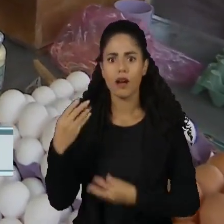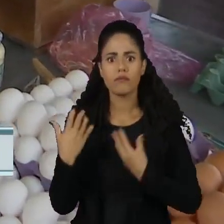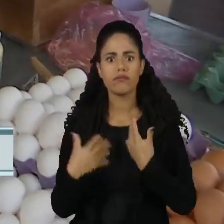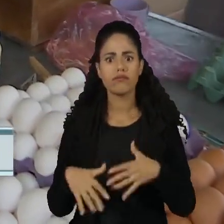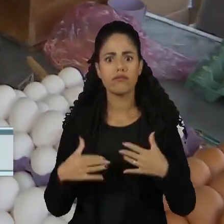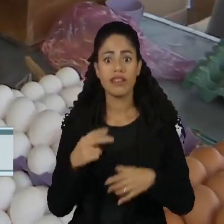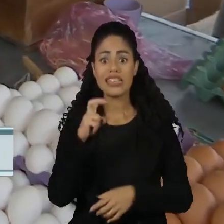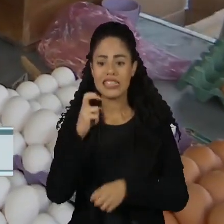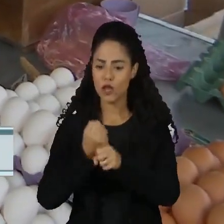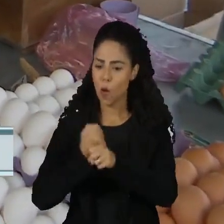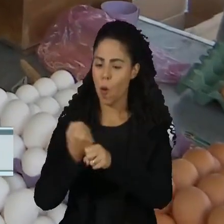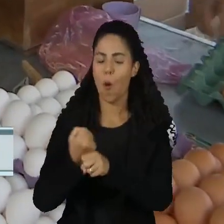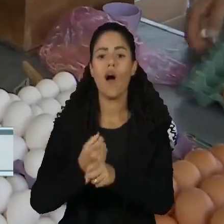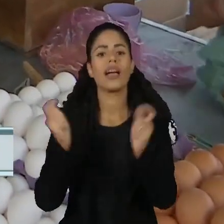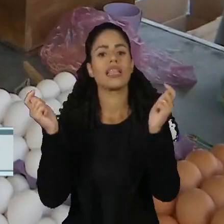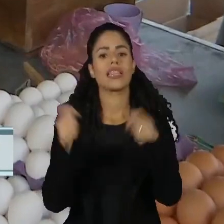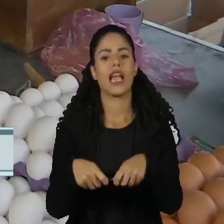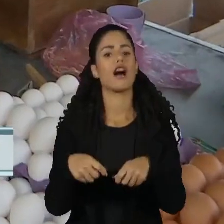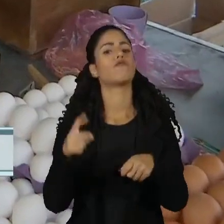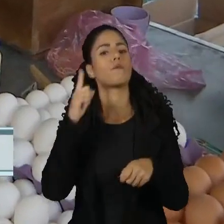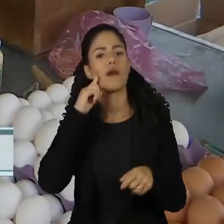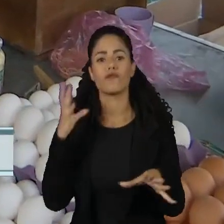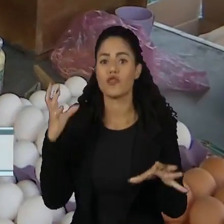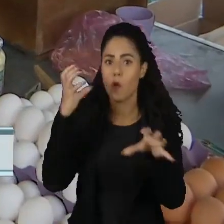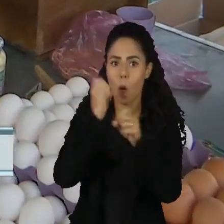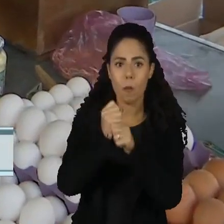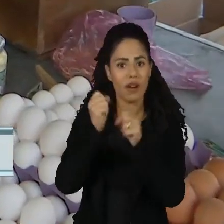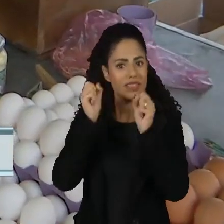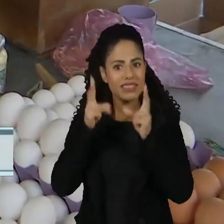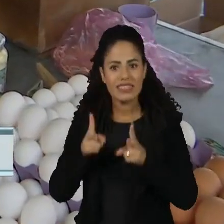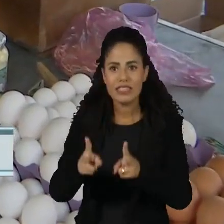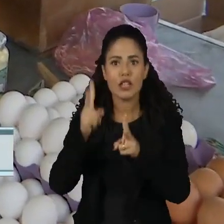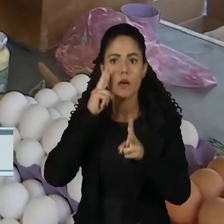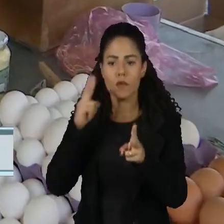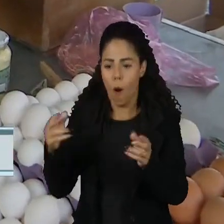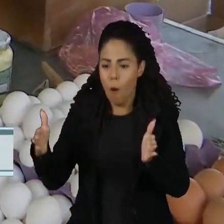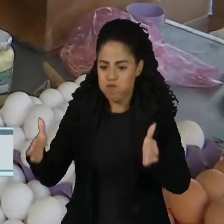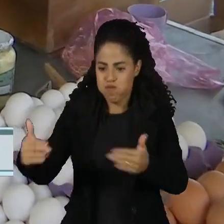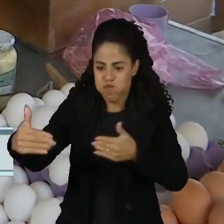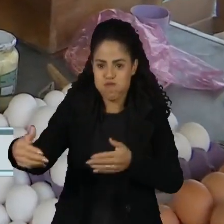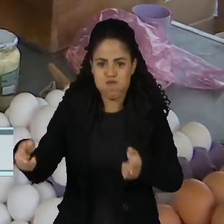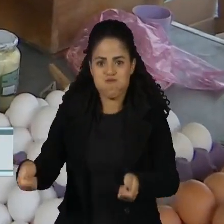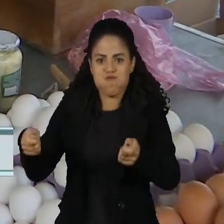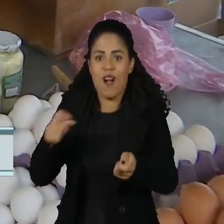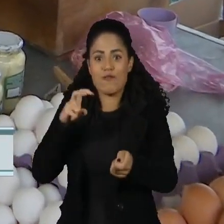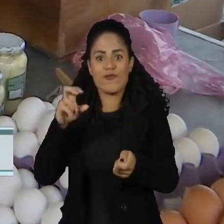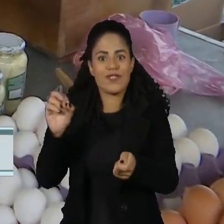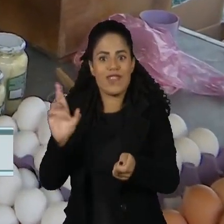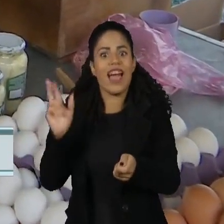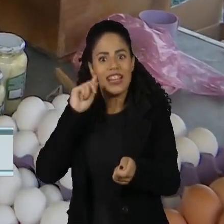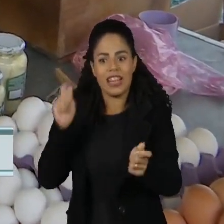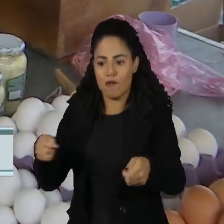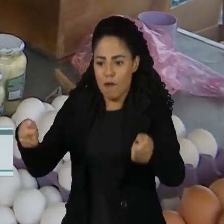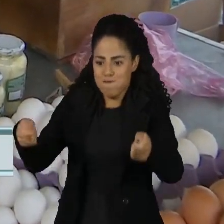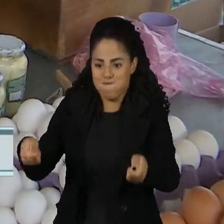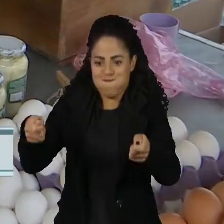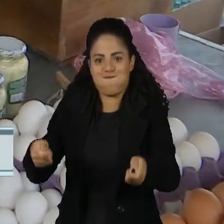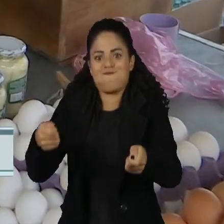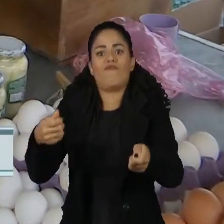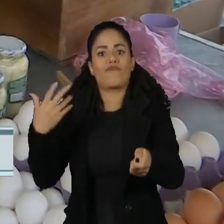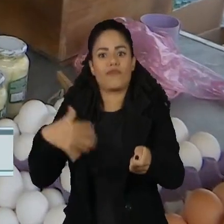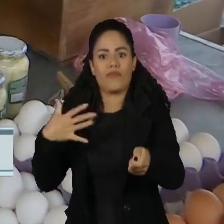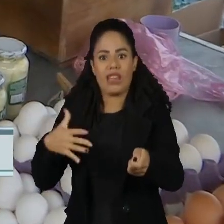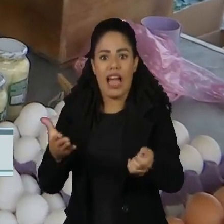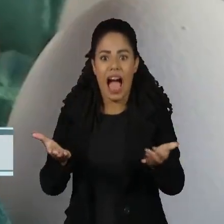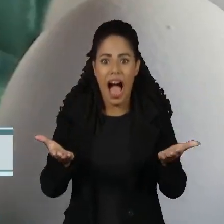anos dava para comprar 8 dúzias de ovos jumbo, como esse aqui, com R$50. Hoje, o mesmo valor não